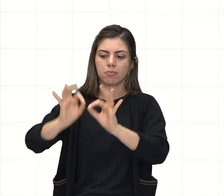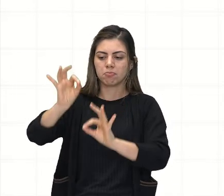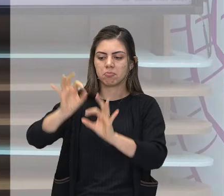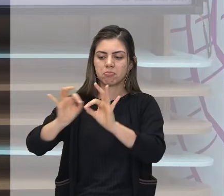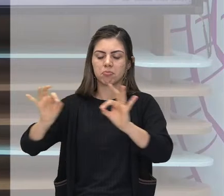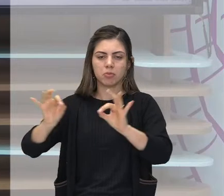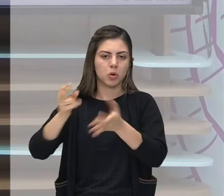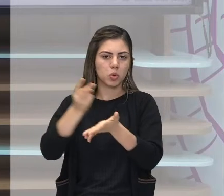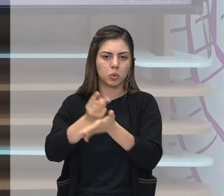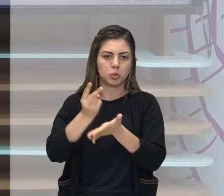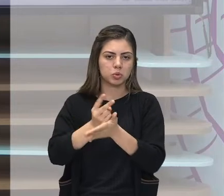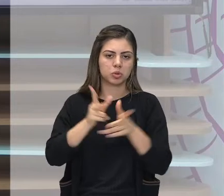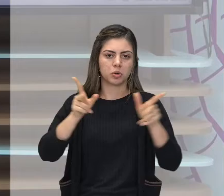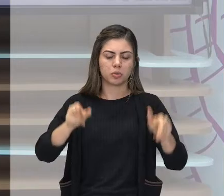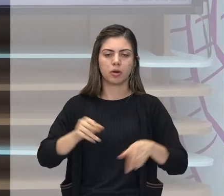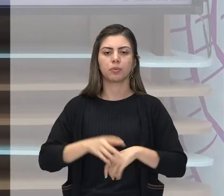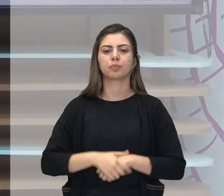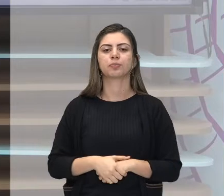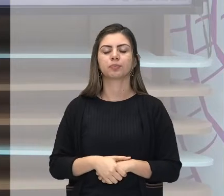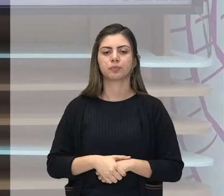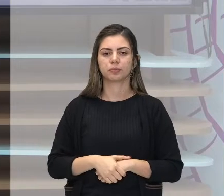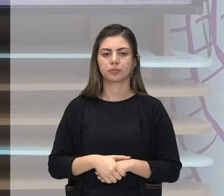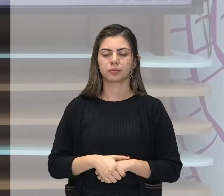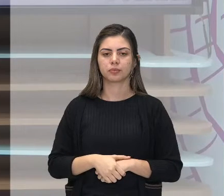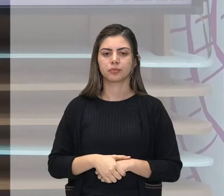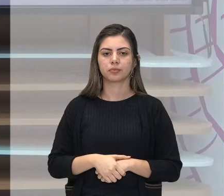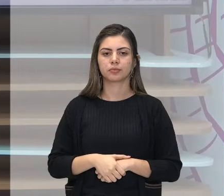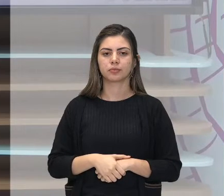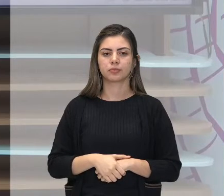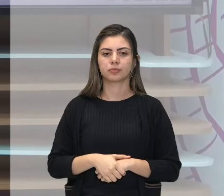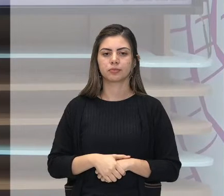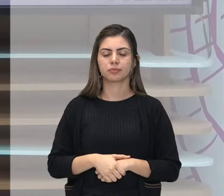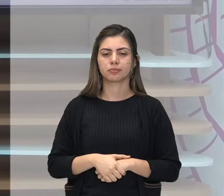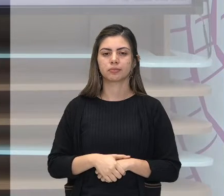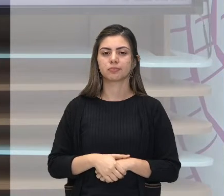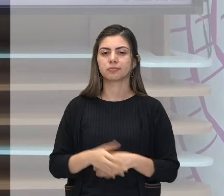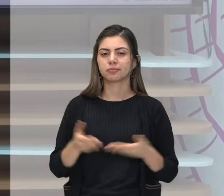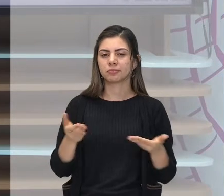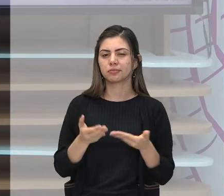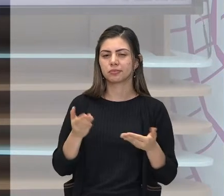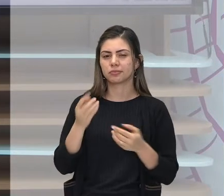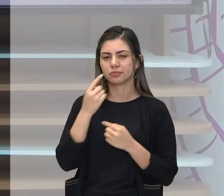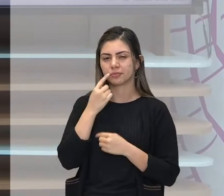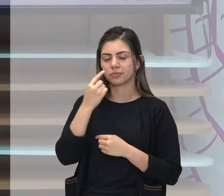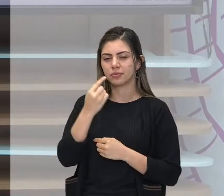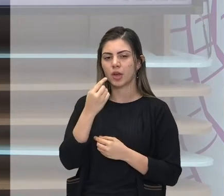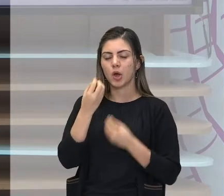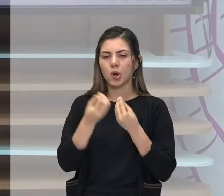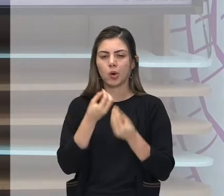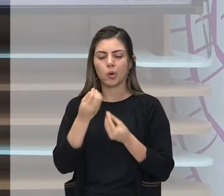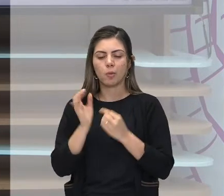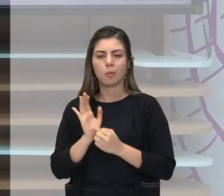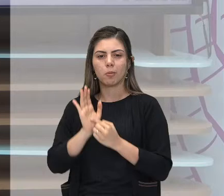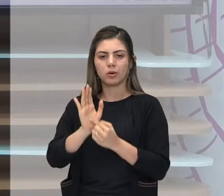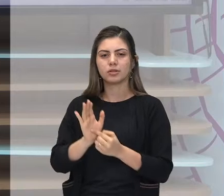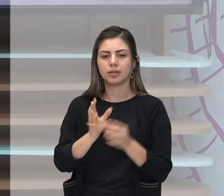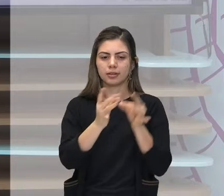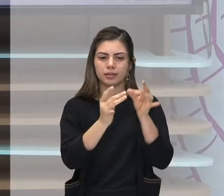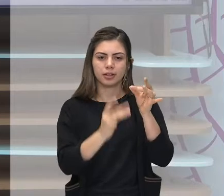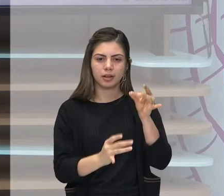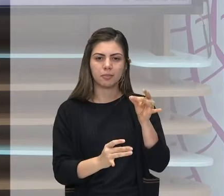bem. Então, agora nós vamos ver, né, aí uma animação também envolvendo aí as